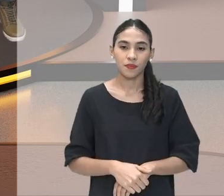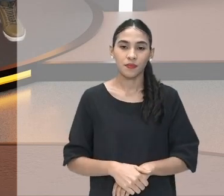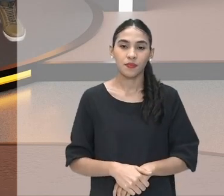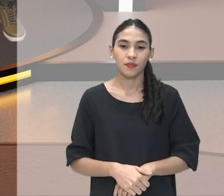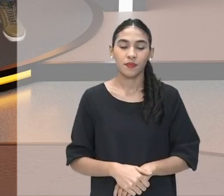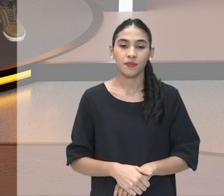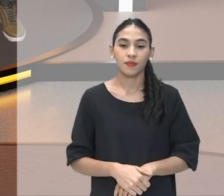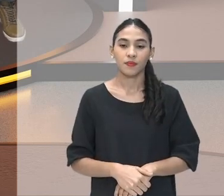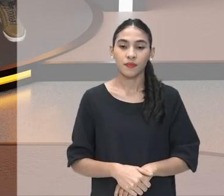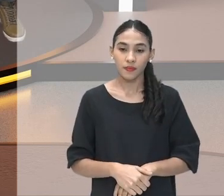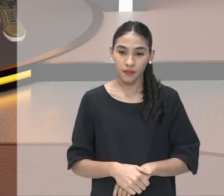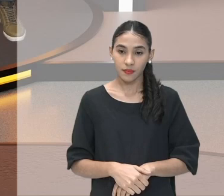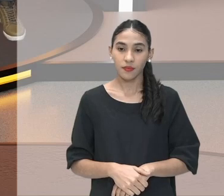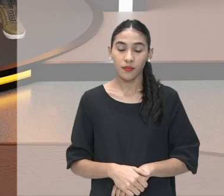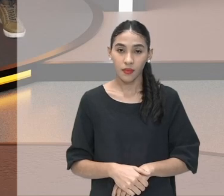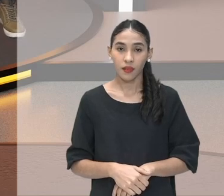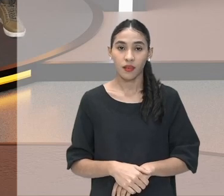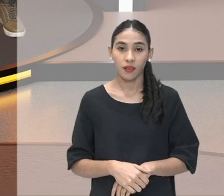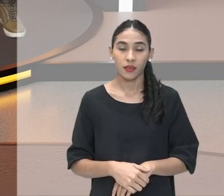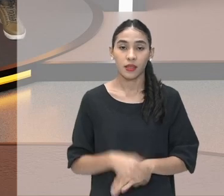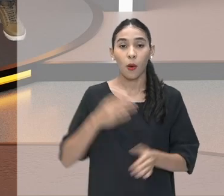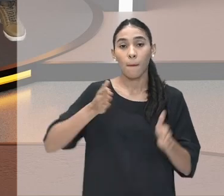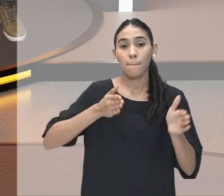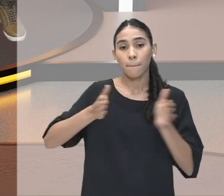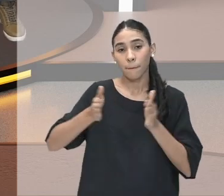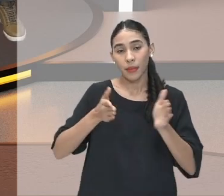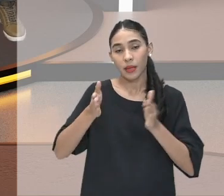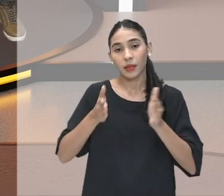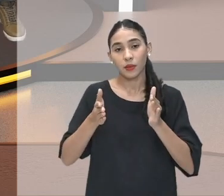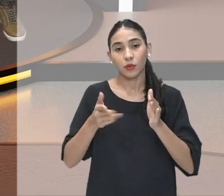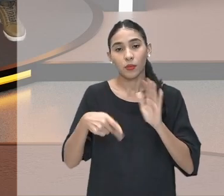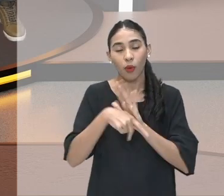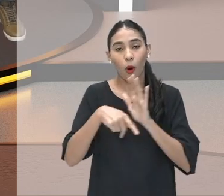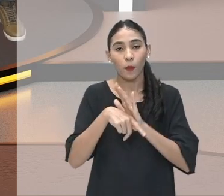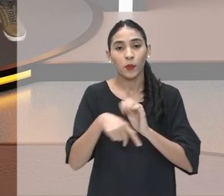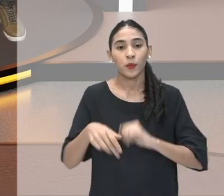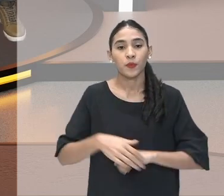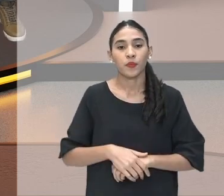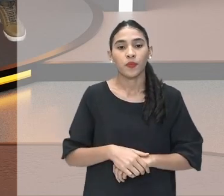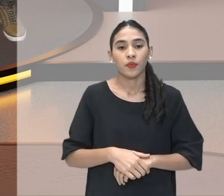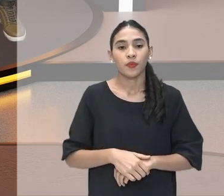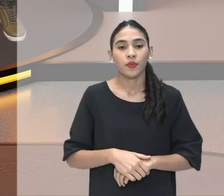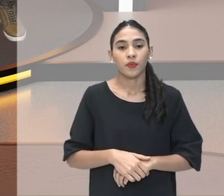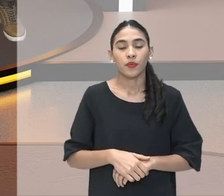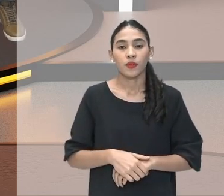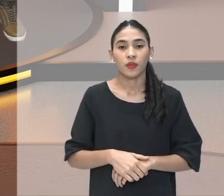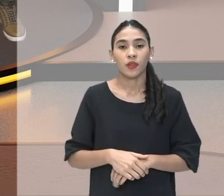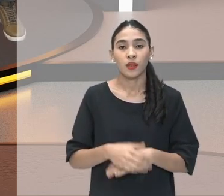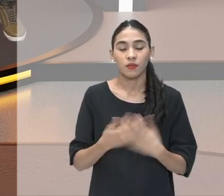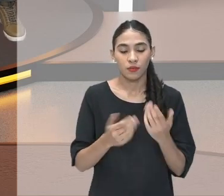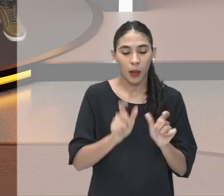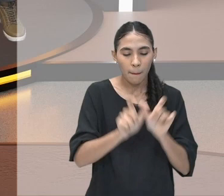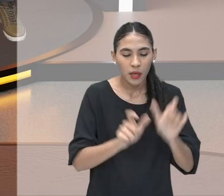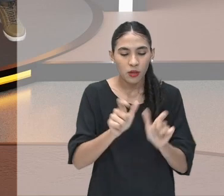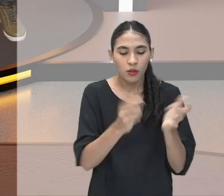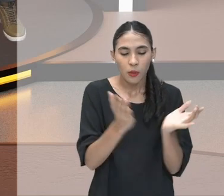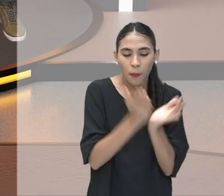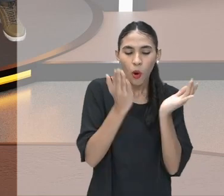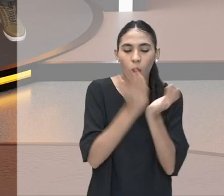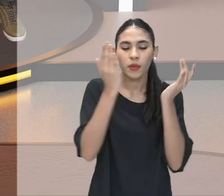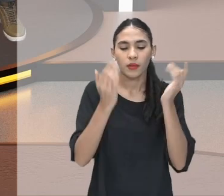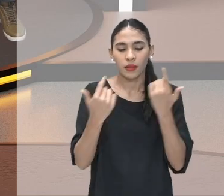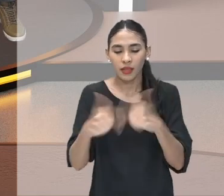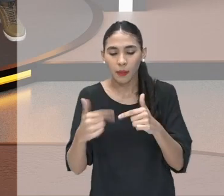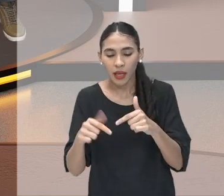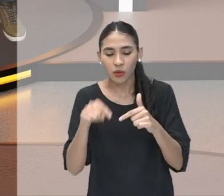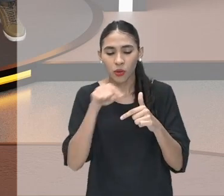vamos ver que nesse período aí inicial da Revolução, os pobres, os trabalhadores, eles vão